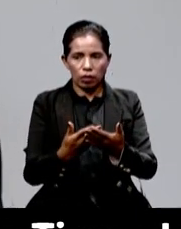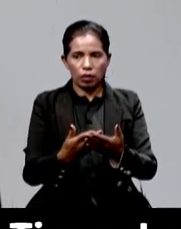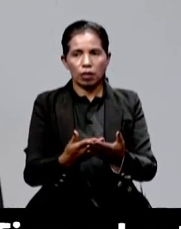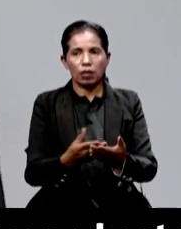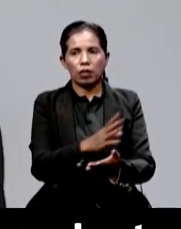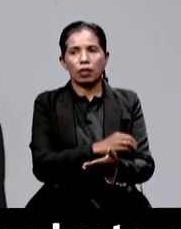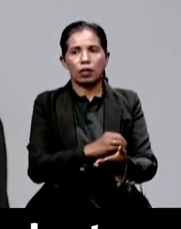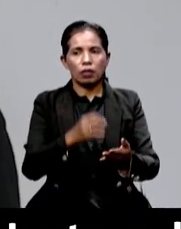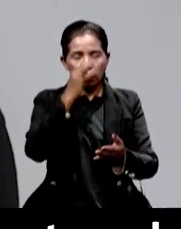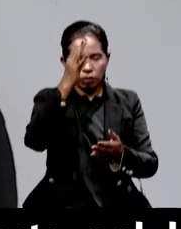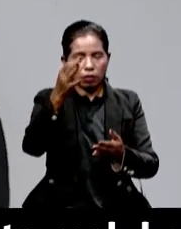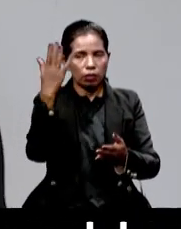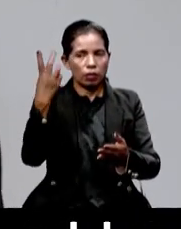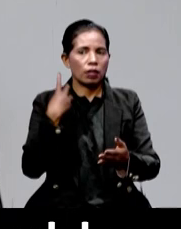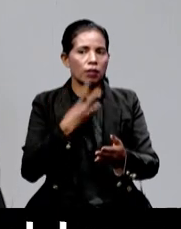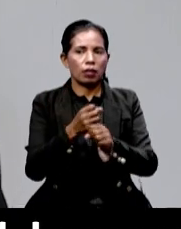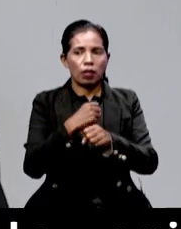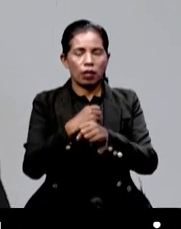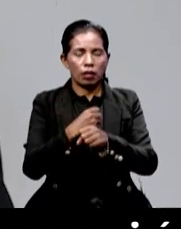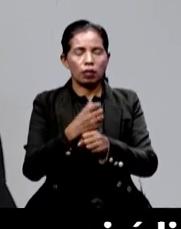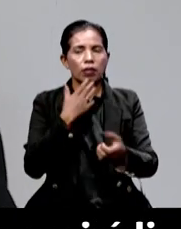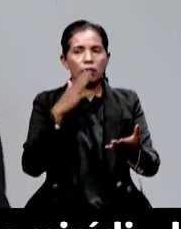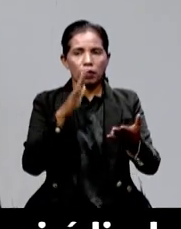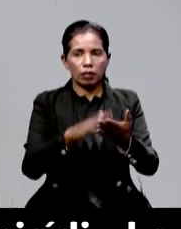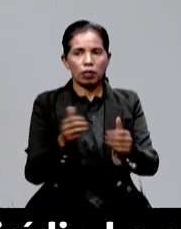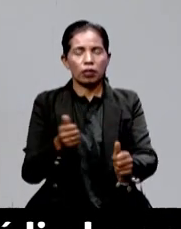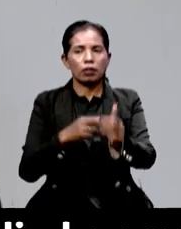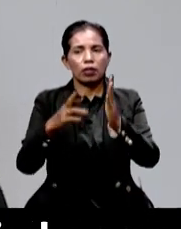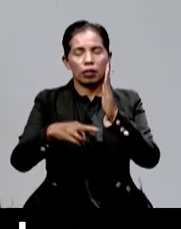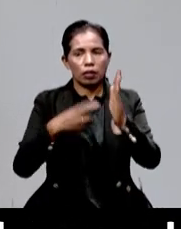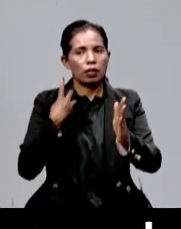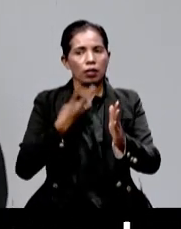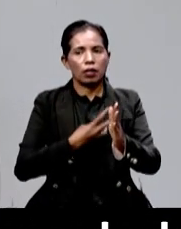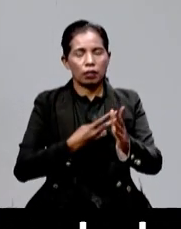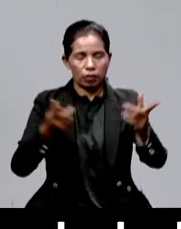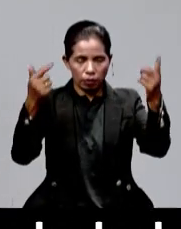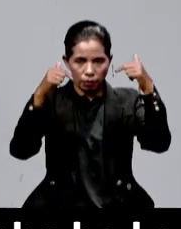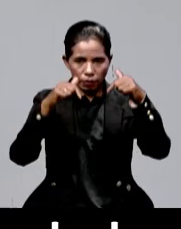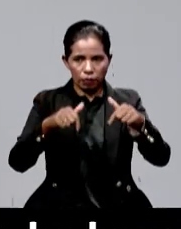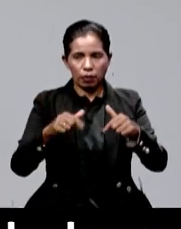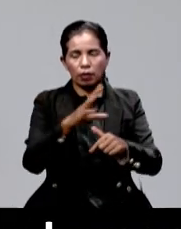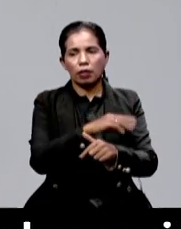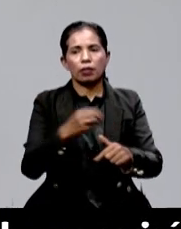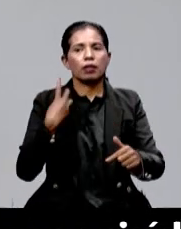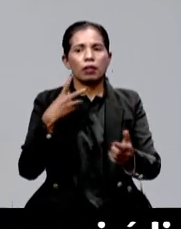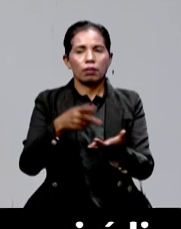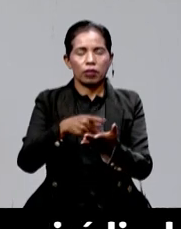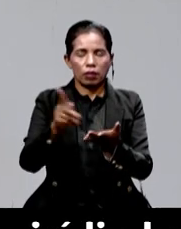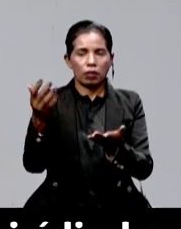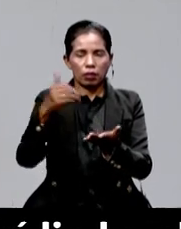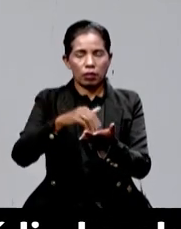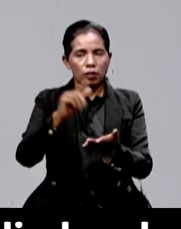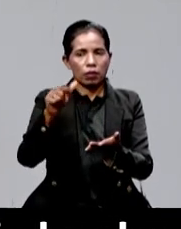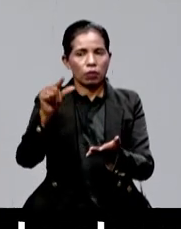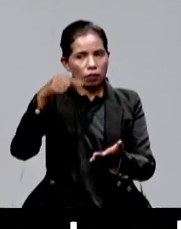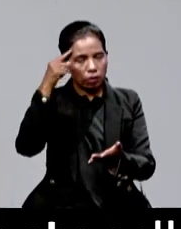de ne o ba iha ne ba ami kata halo buat rumah nebe mak la tu regra entau ami se fila fali mai no ami se sel fila fali governo